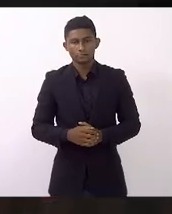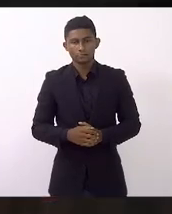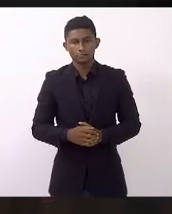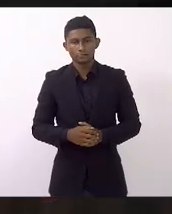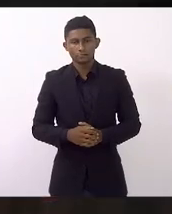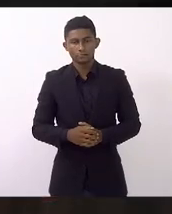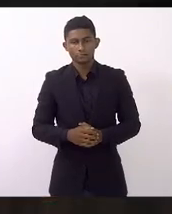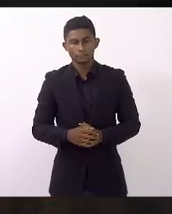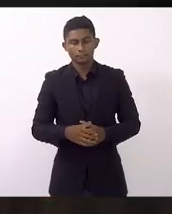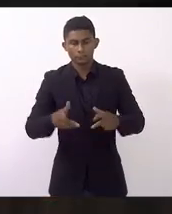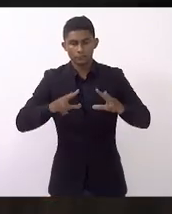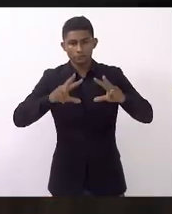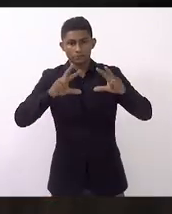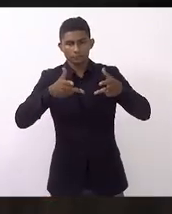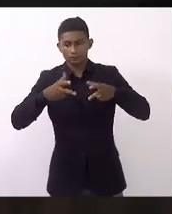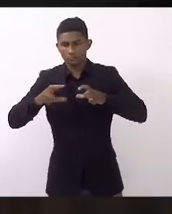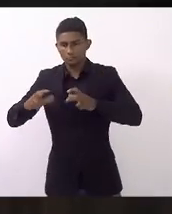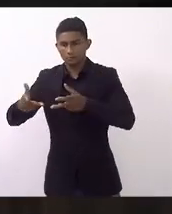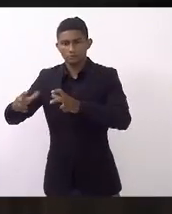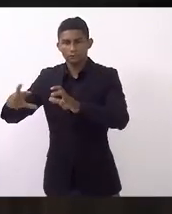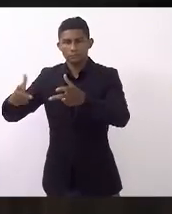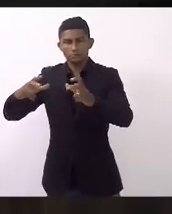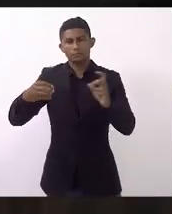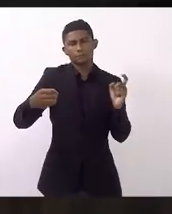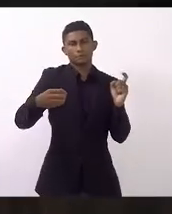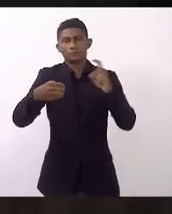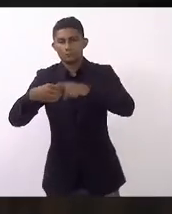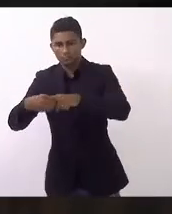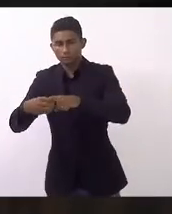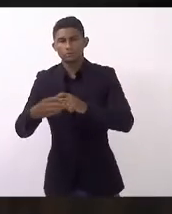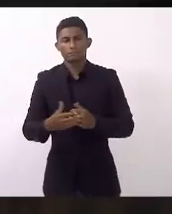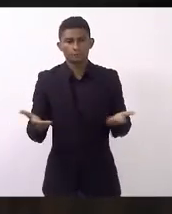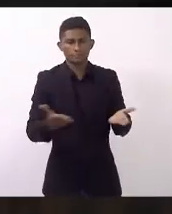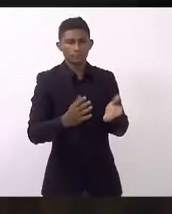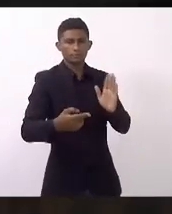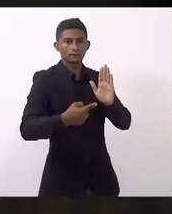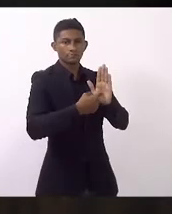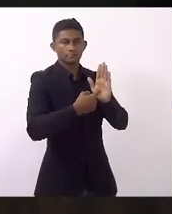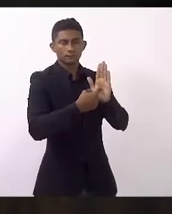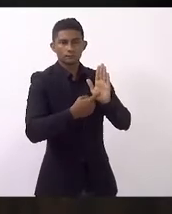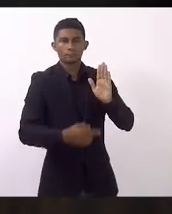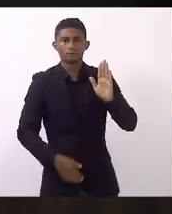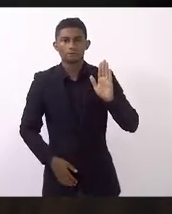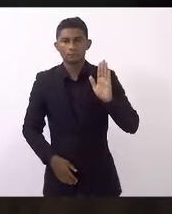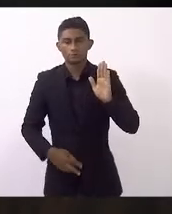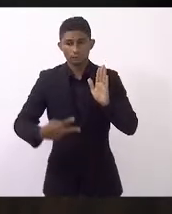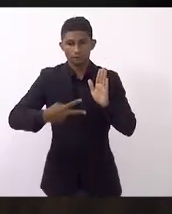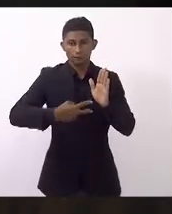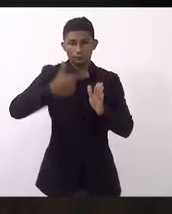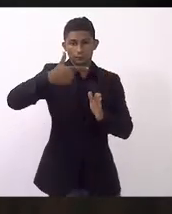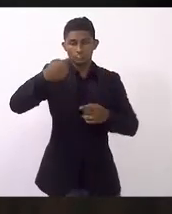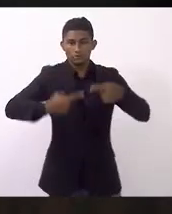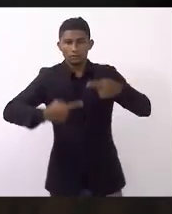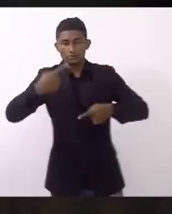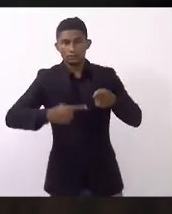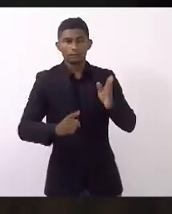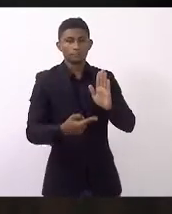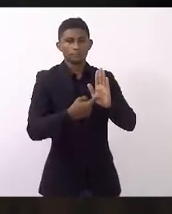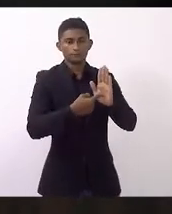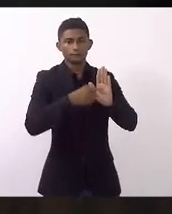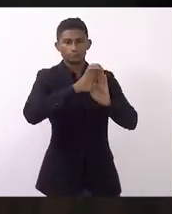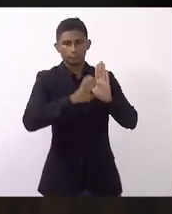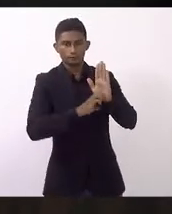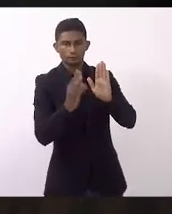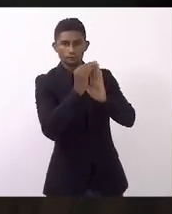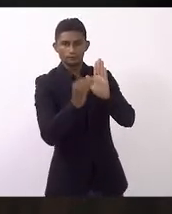volta às comissões. Retorna às comissões. Em tramitação ordinária, em segunda discussão, redação do vencido, se emendado.